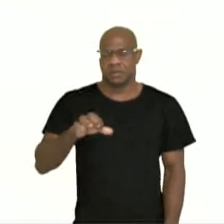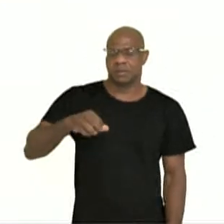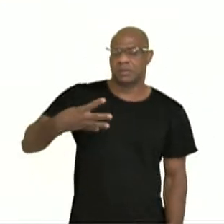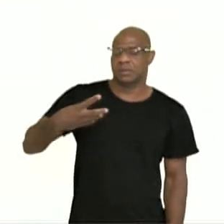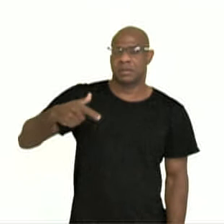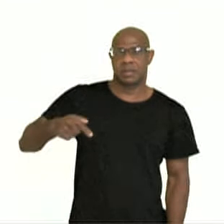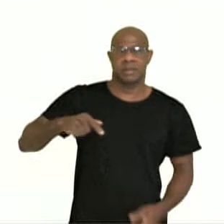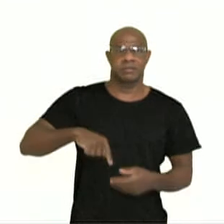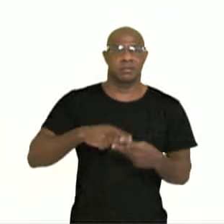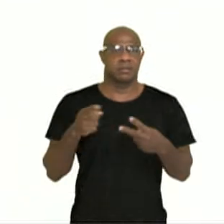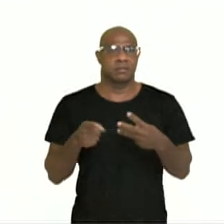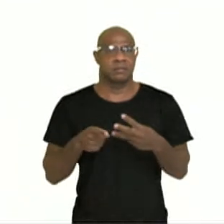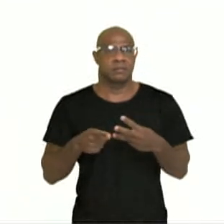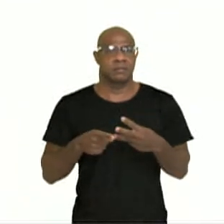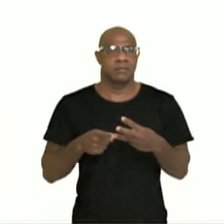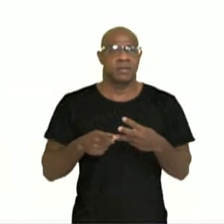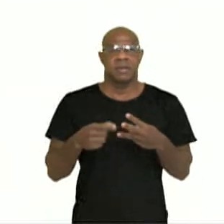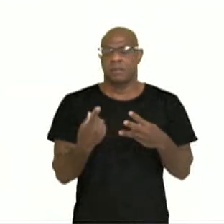1947,